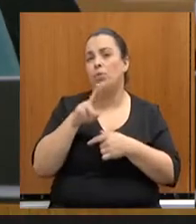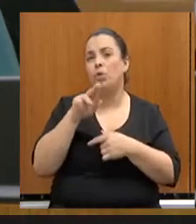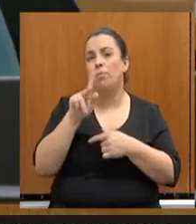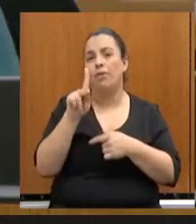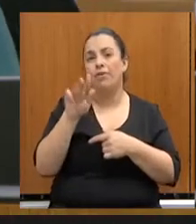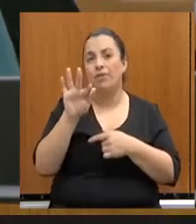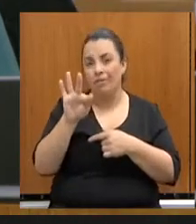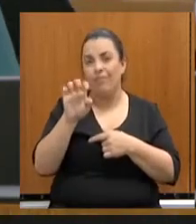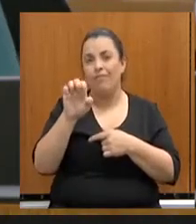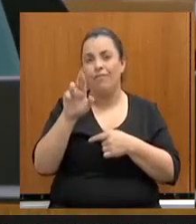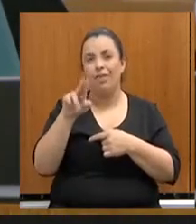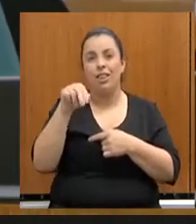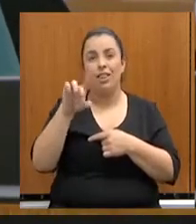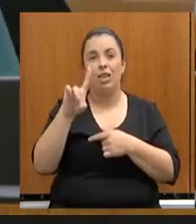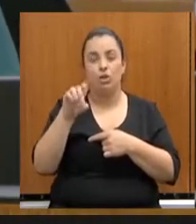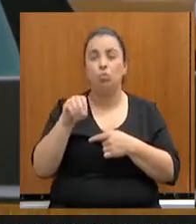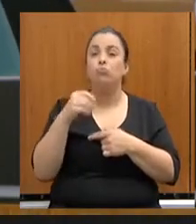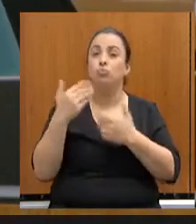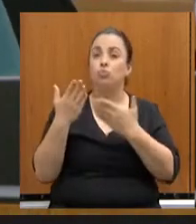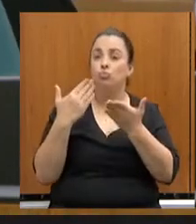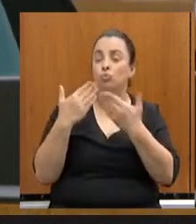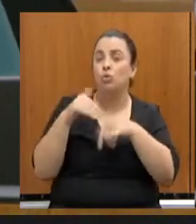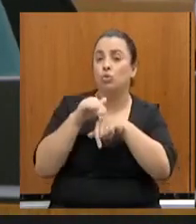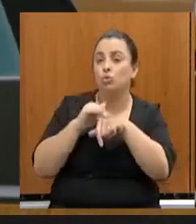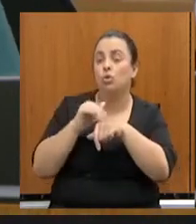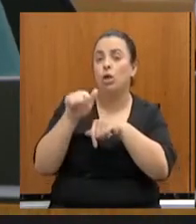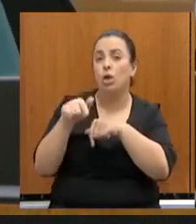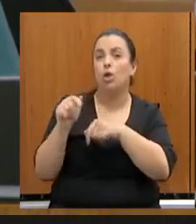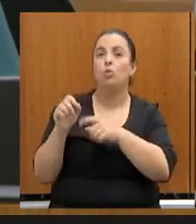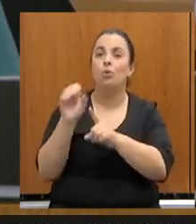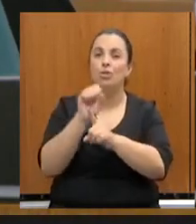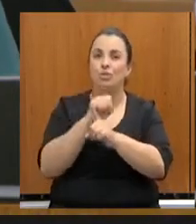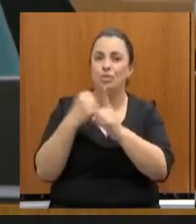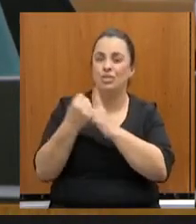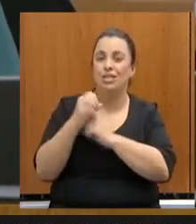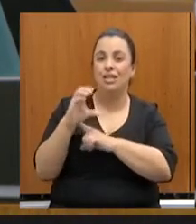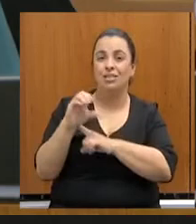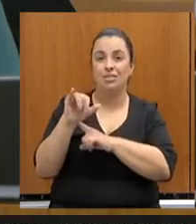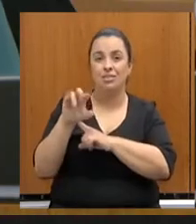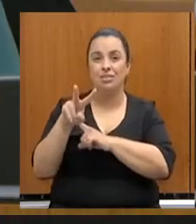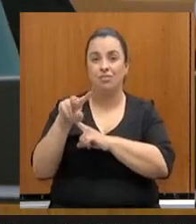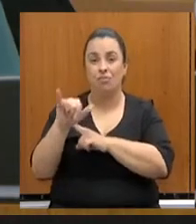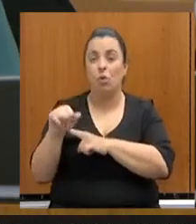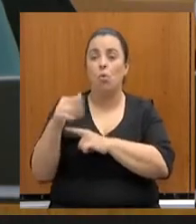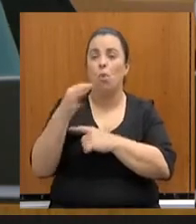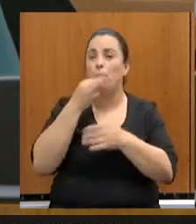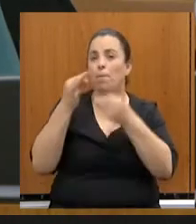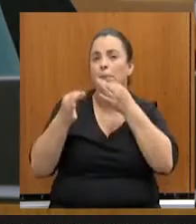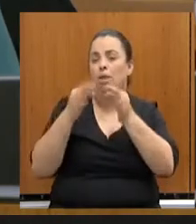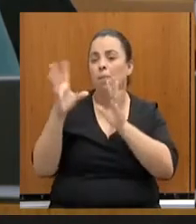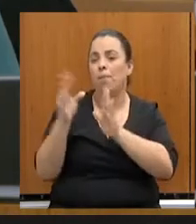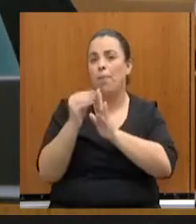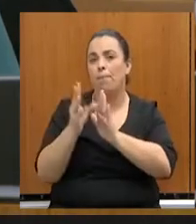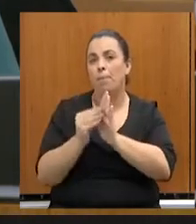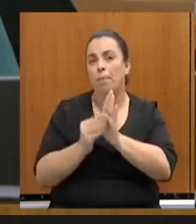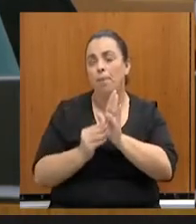com a sociedade civil recebendo contribuições sobre os tratados possível Especialmente